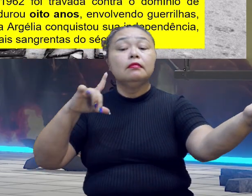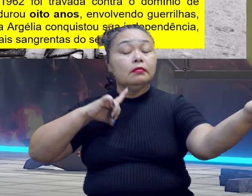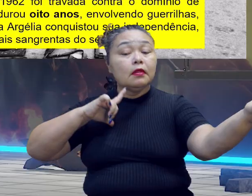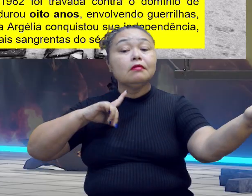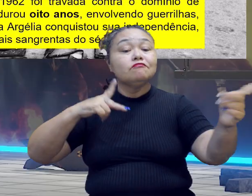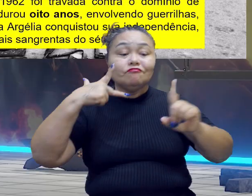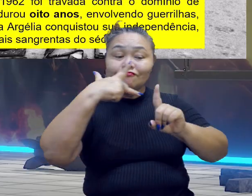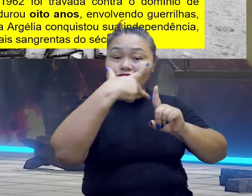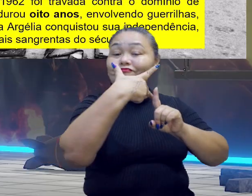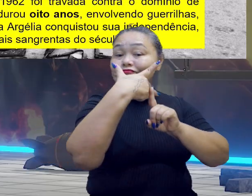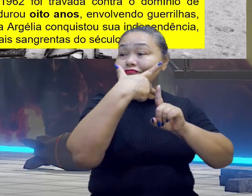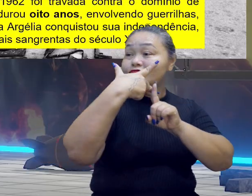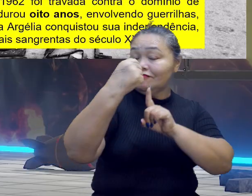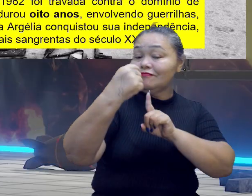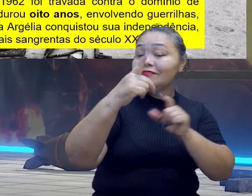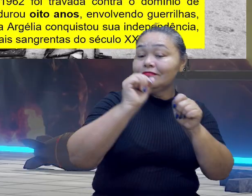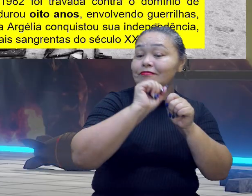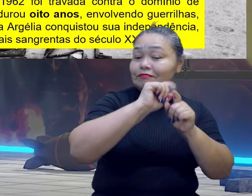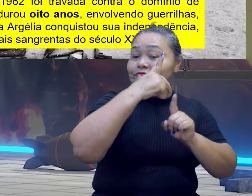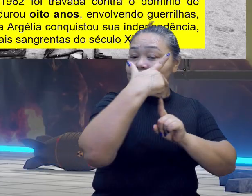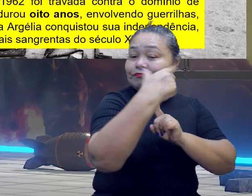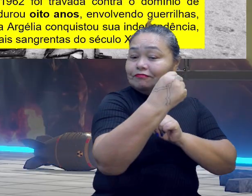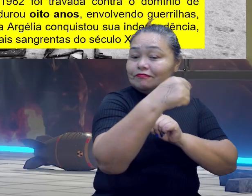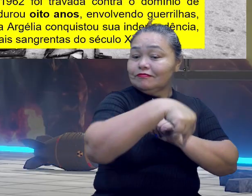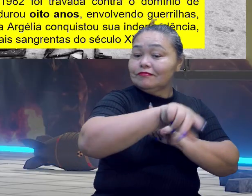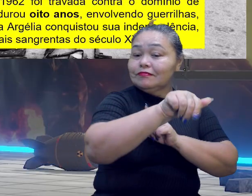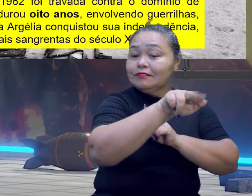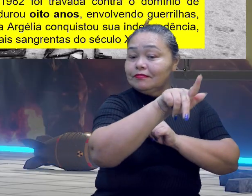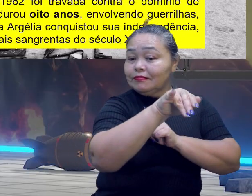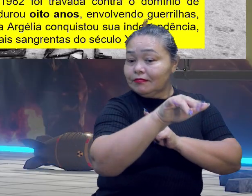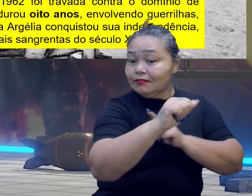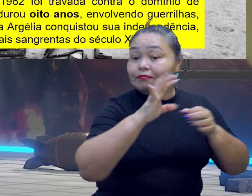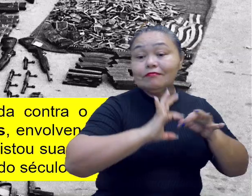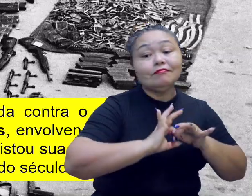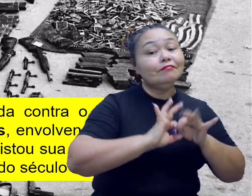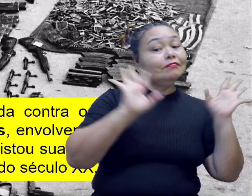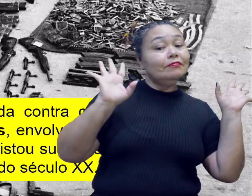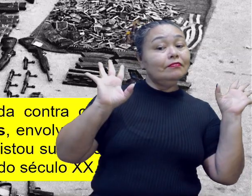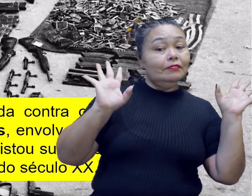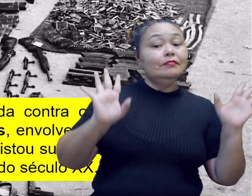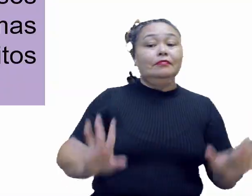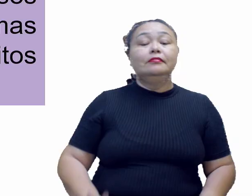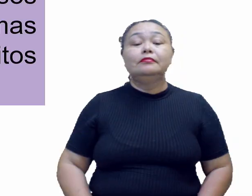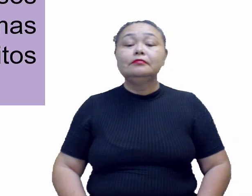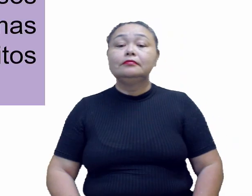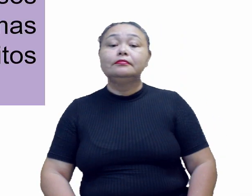levar à vitória da Argélia e à independência da Argélia. Na tela.